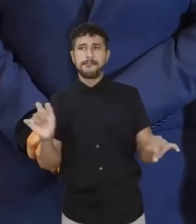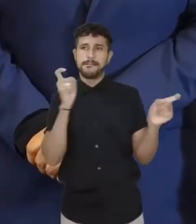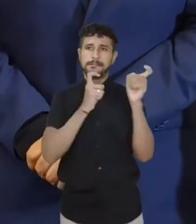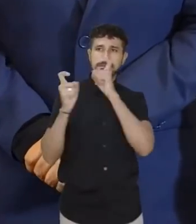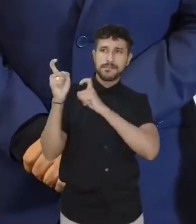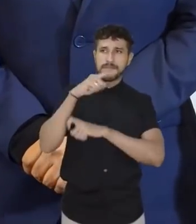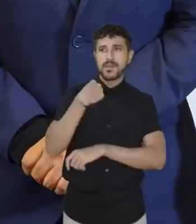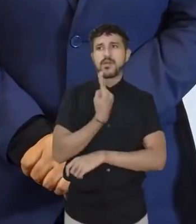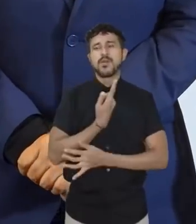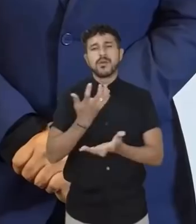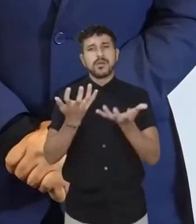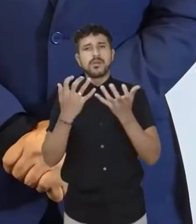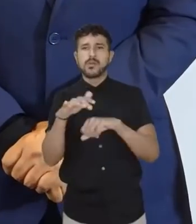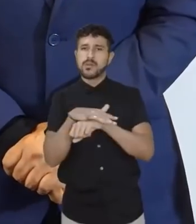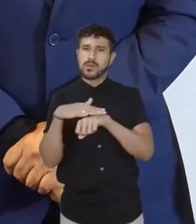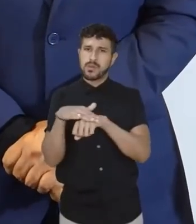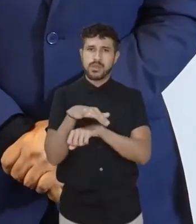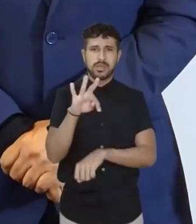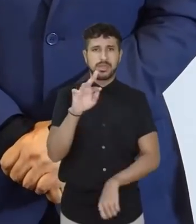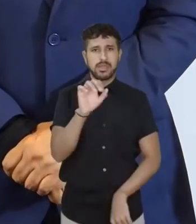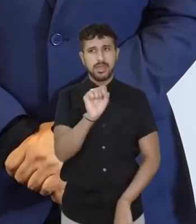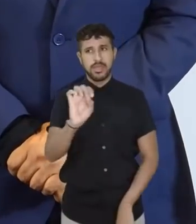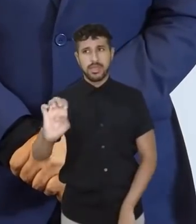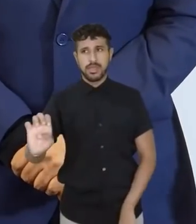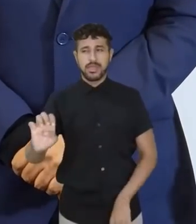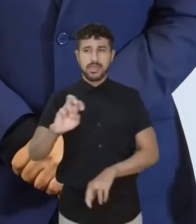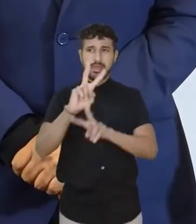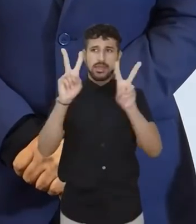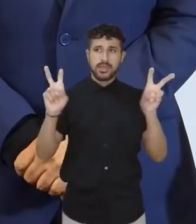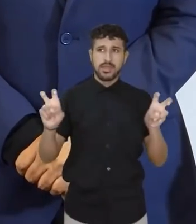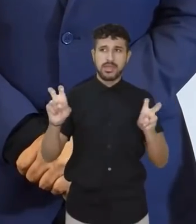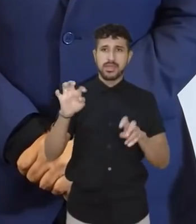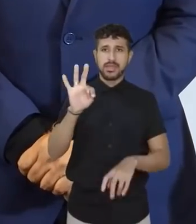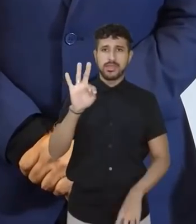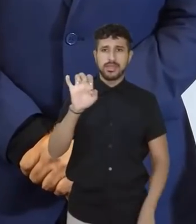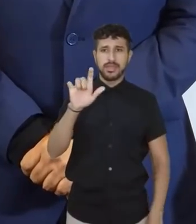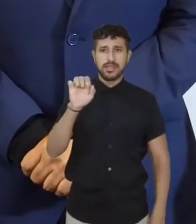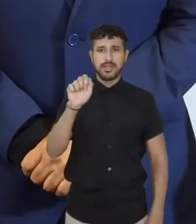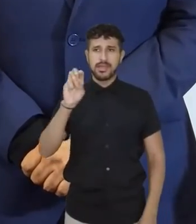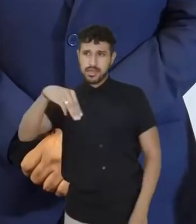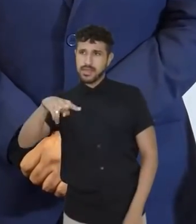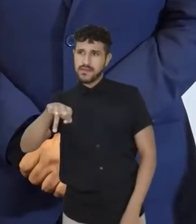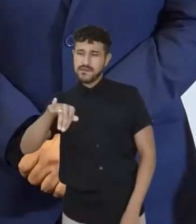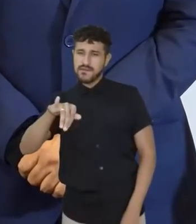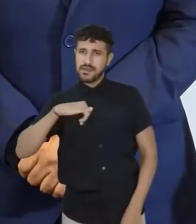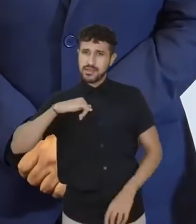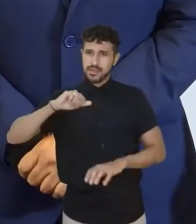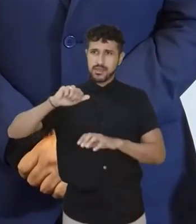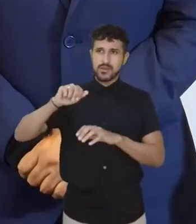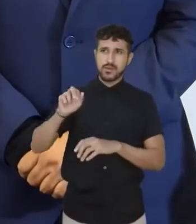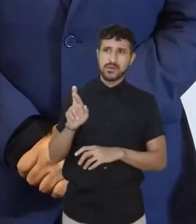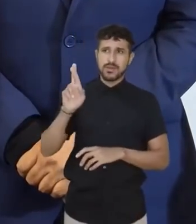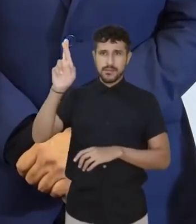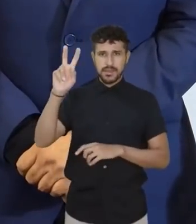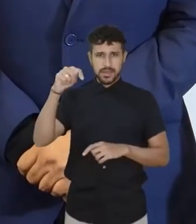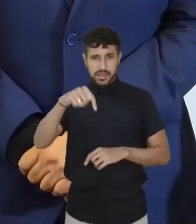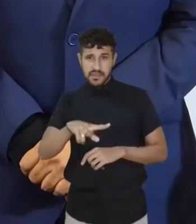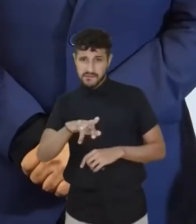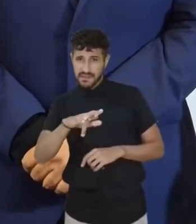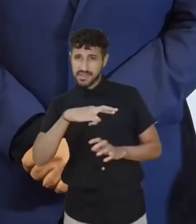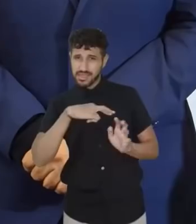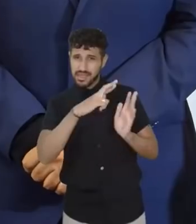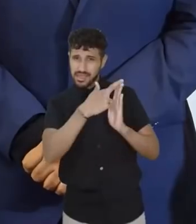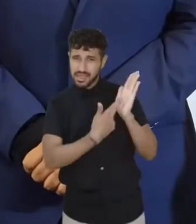queremos conversar com o TSE sobre Telegram. Vai ter um escritório aqui, tem um representante, vai ter regras sobre